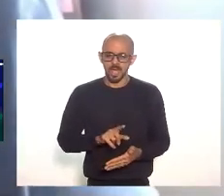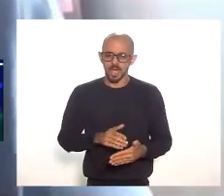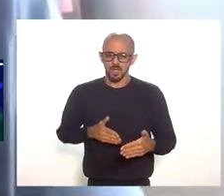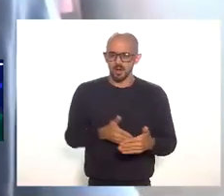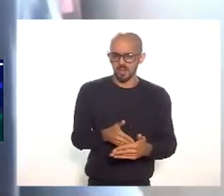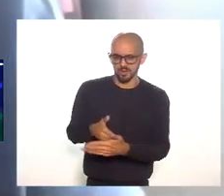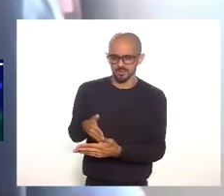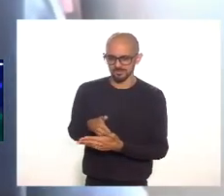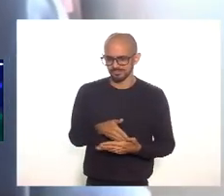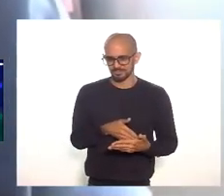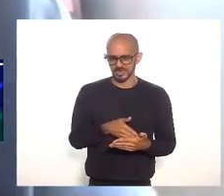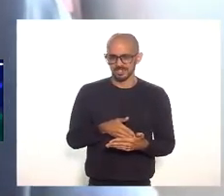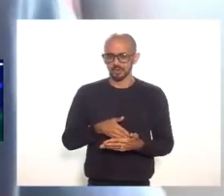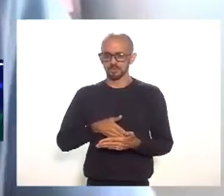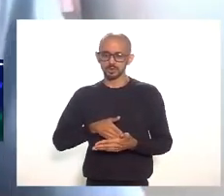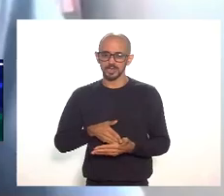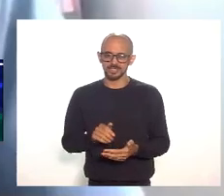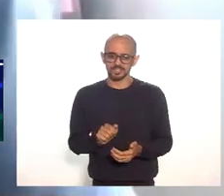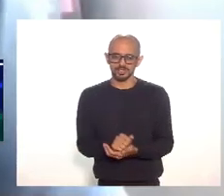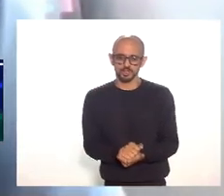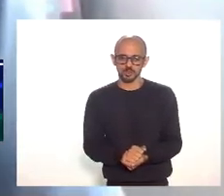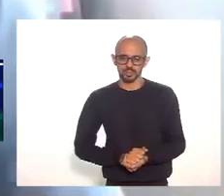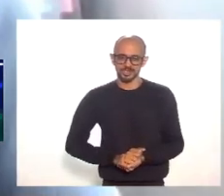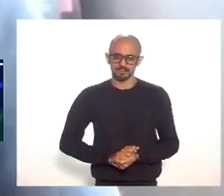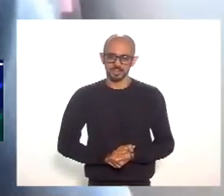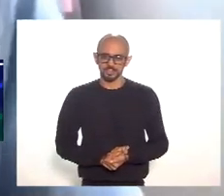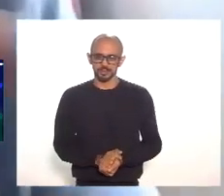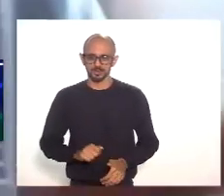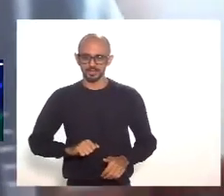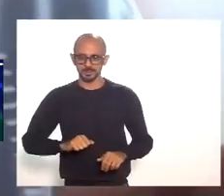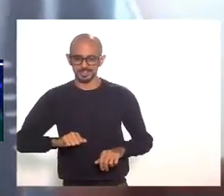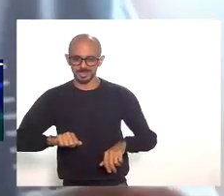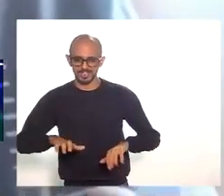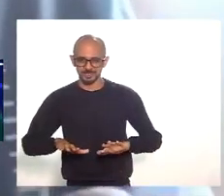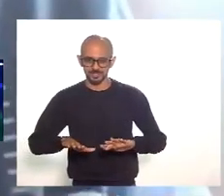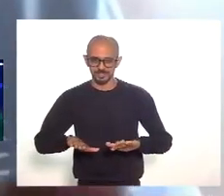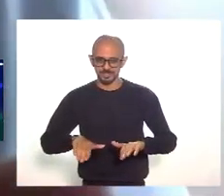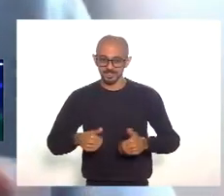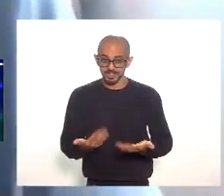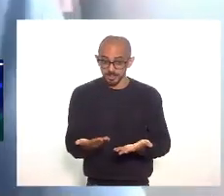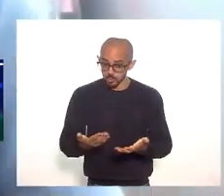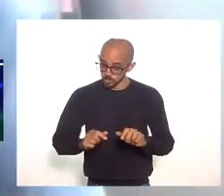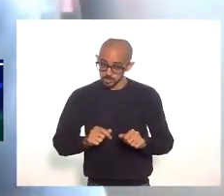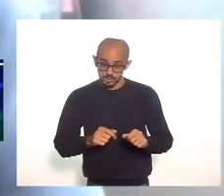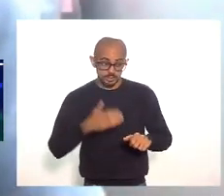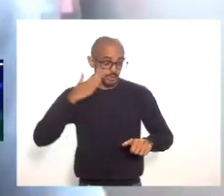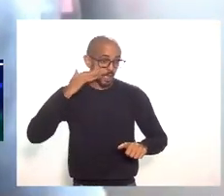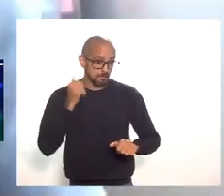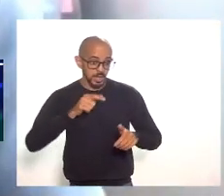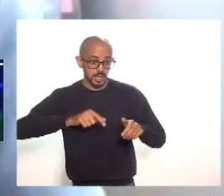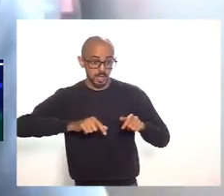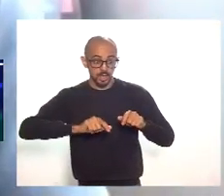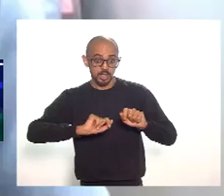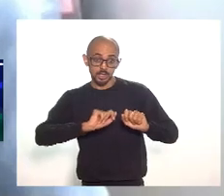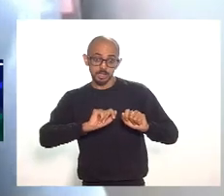uma obrigação saber daqueles que estão à frente das secretarias qual será o